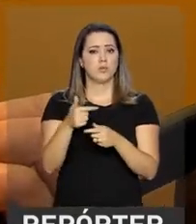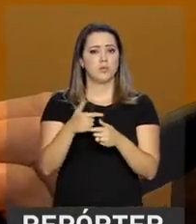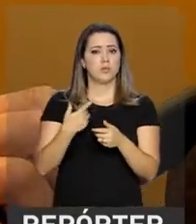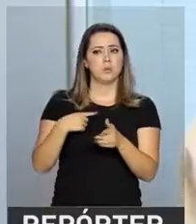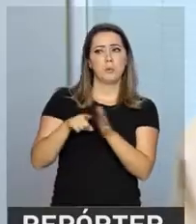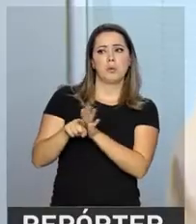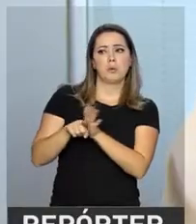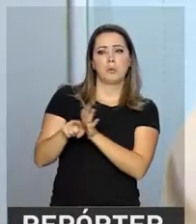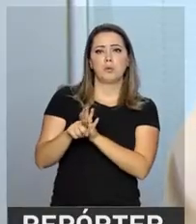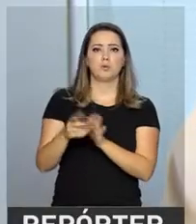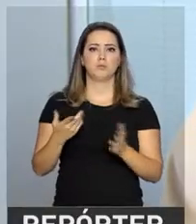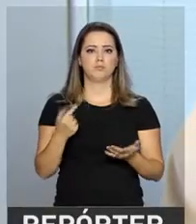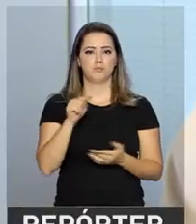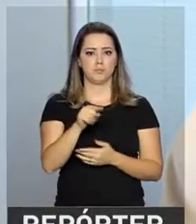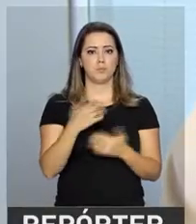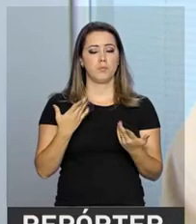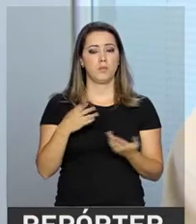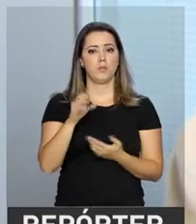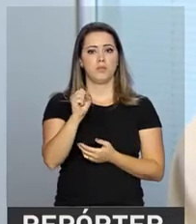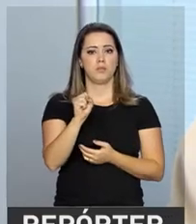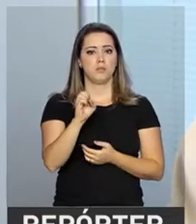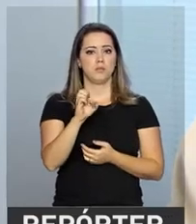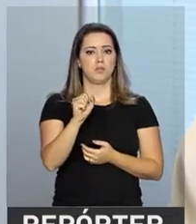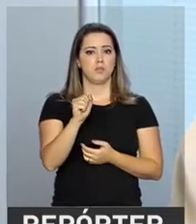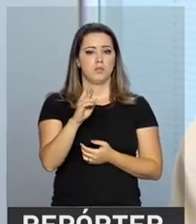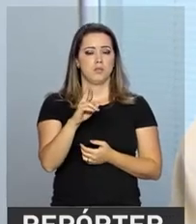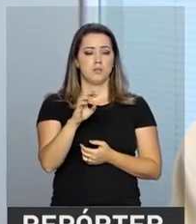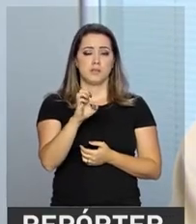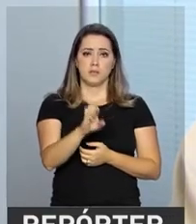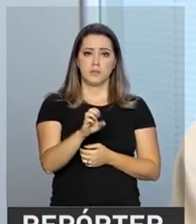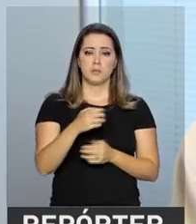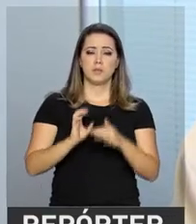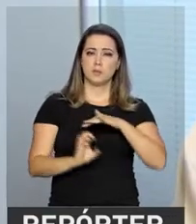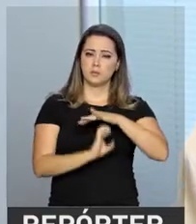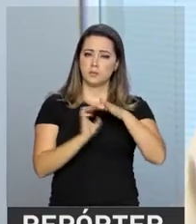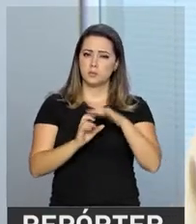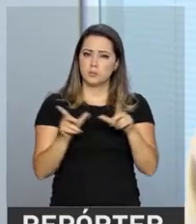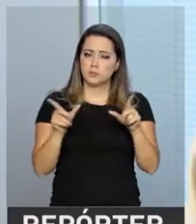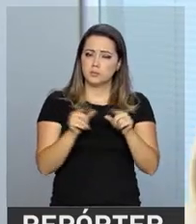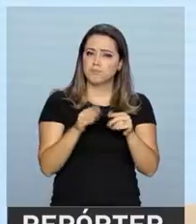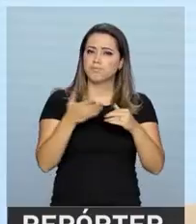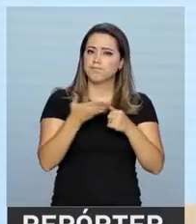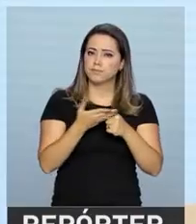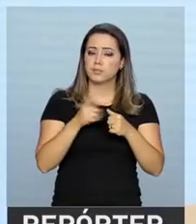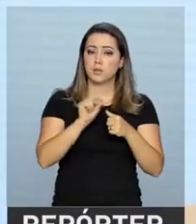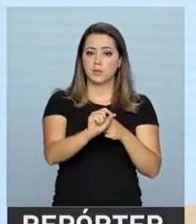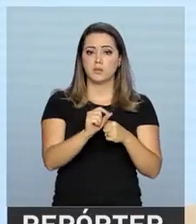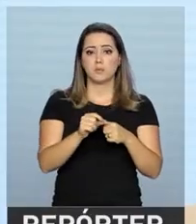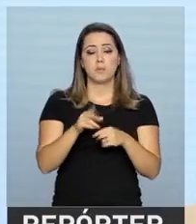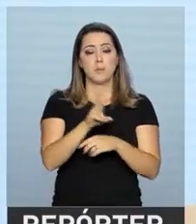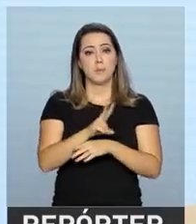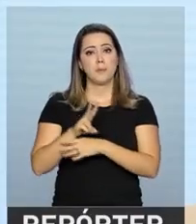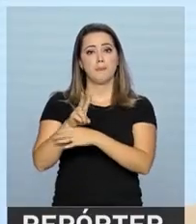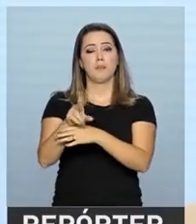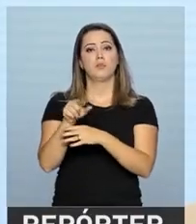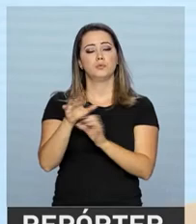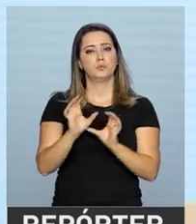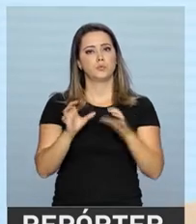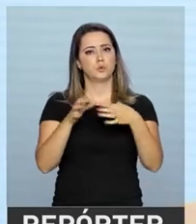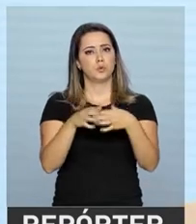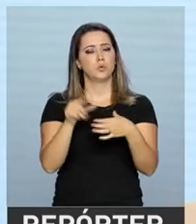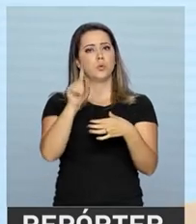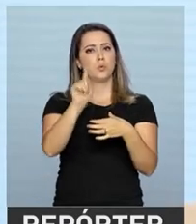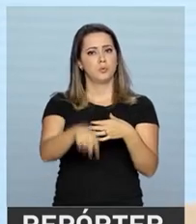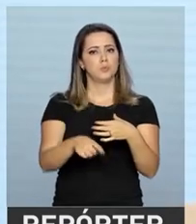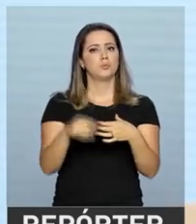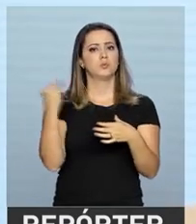muita pergunta. Para o Sebrae, que presta serviço de apoio às micro e pequenas empresas, o financiamento destinado a este